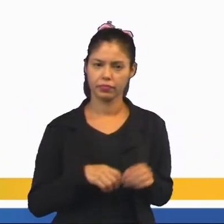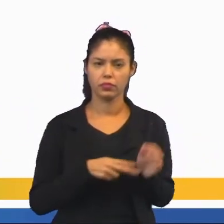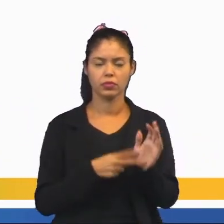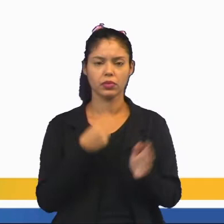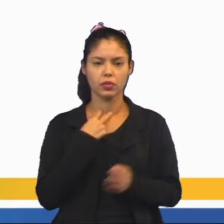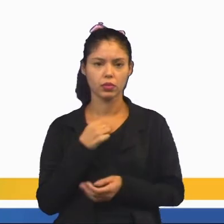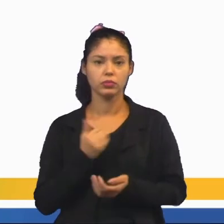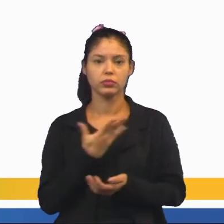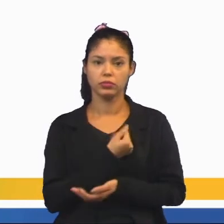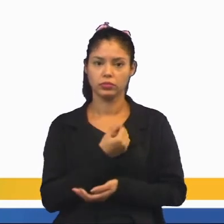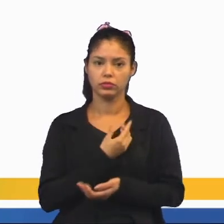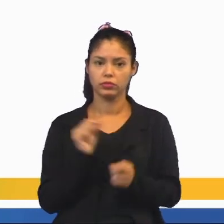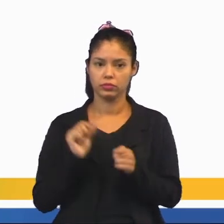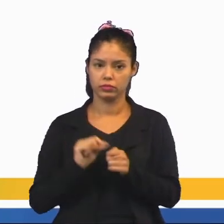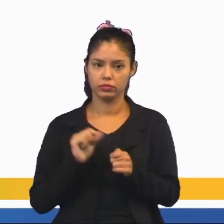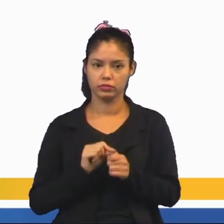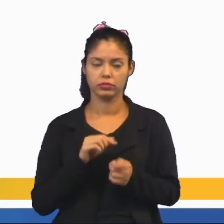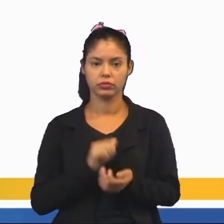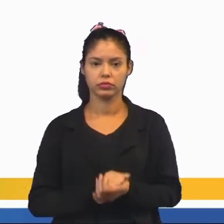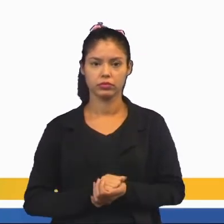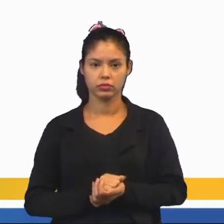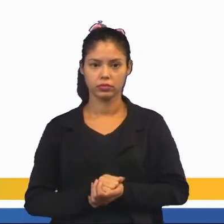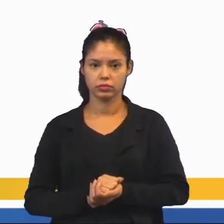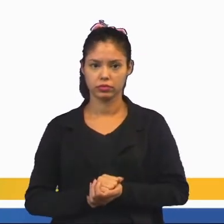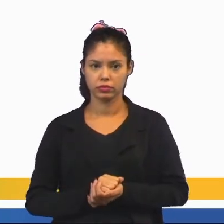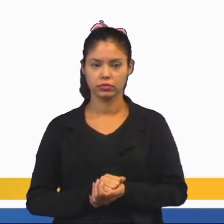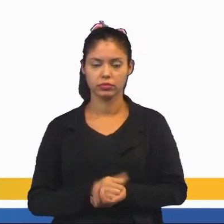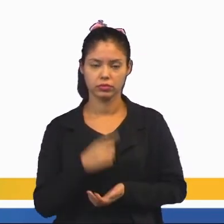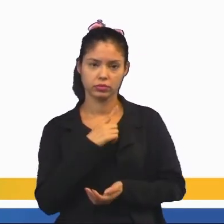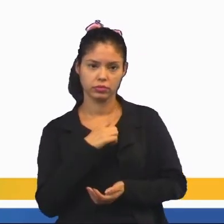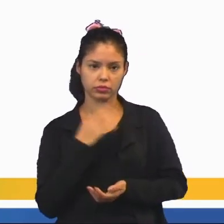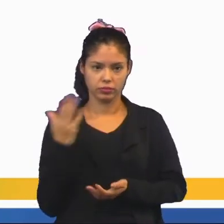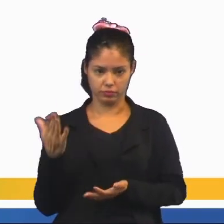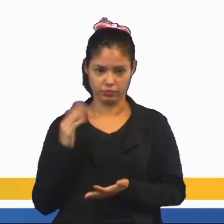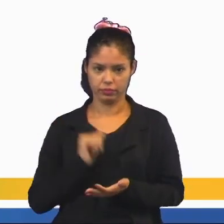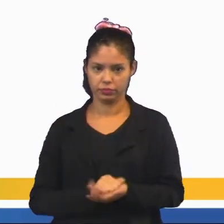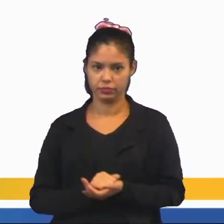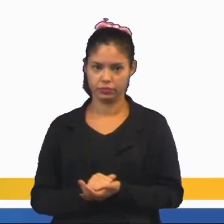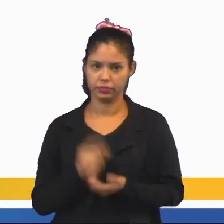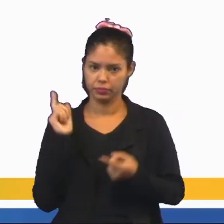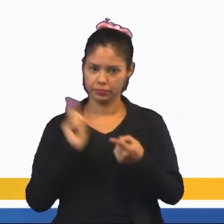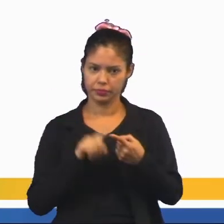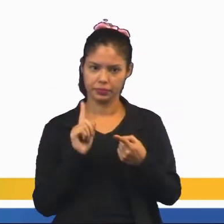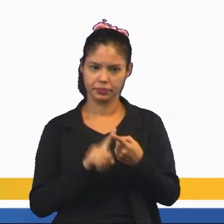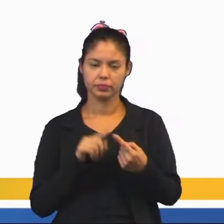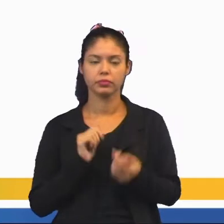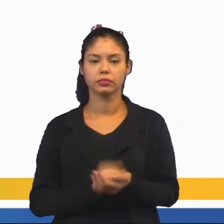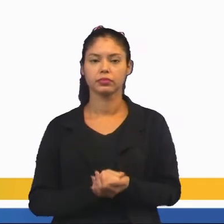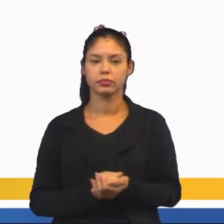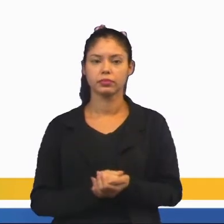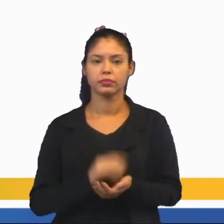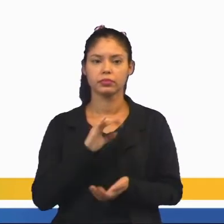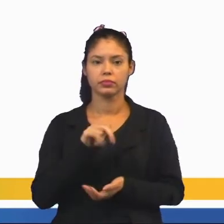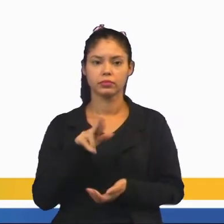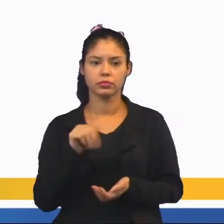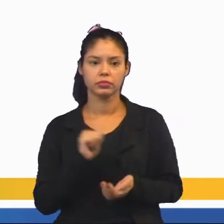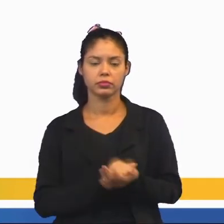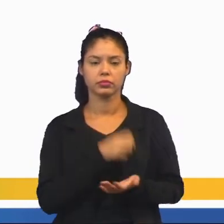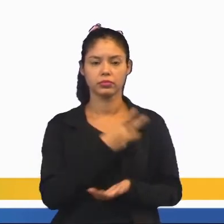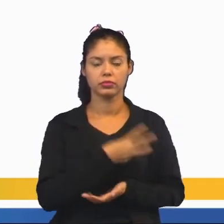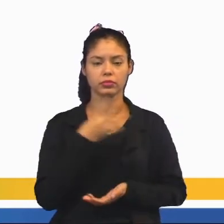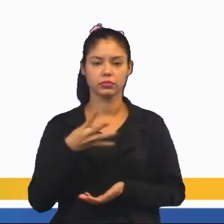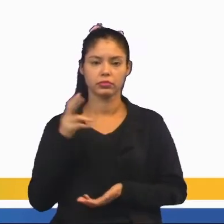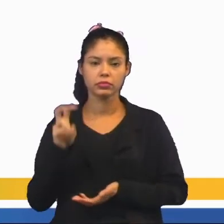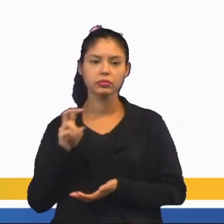posição que ocupam, os números formados teremos. Na primeira posição, as centenas, o 3,